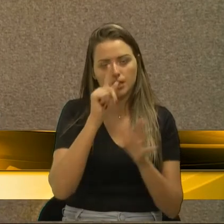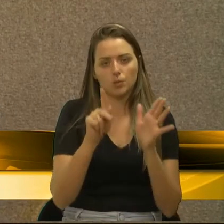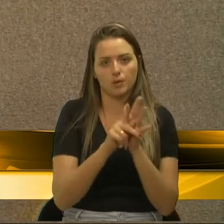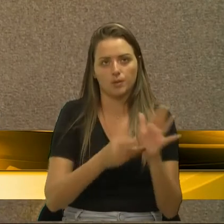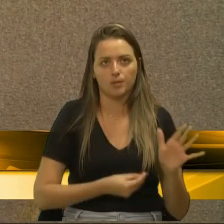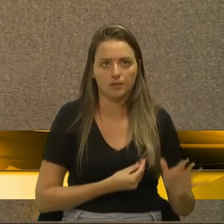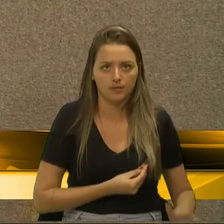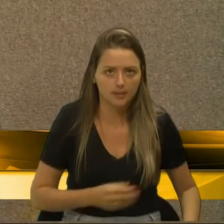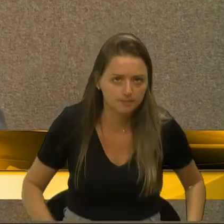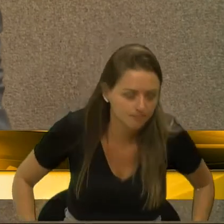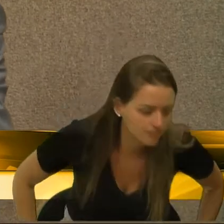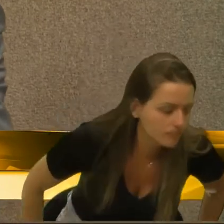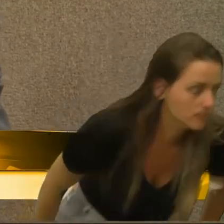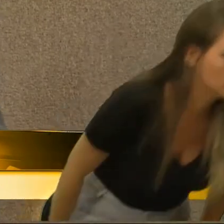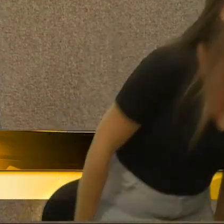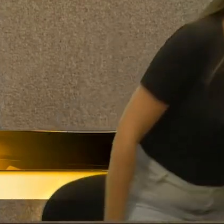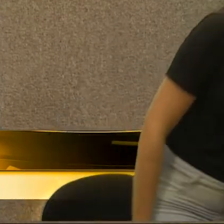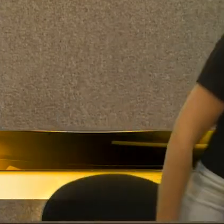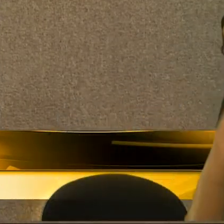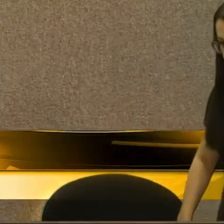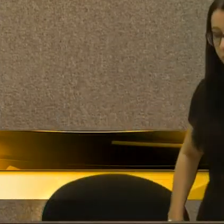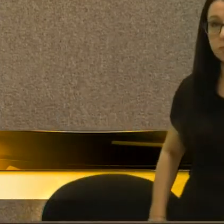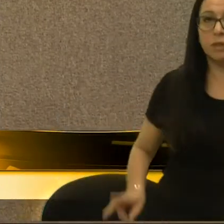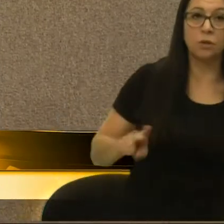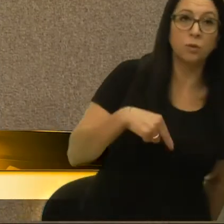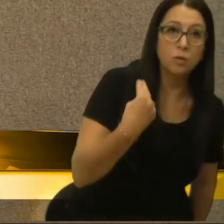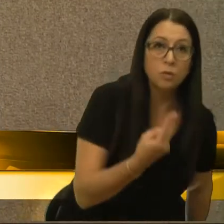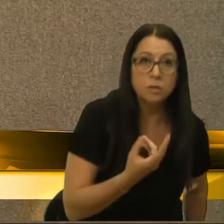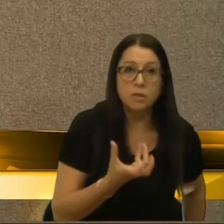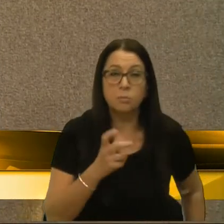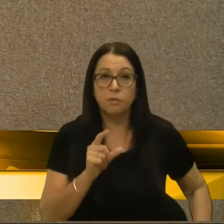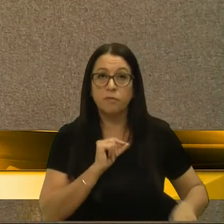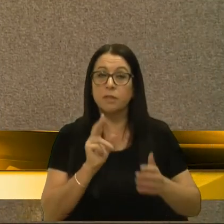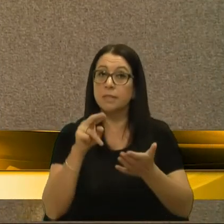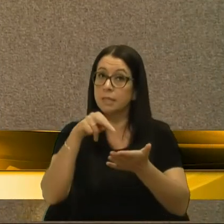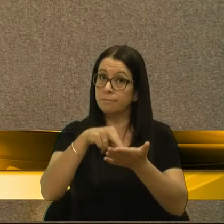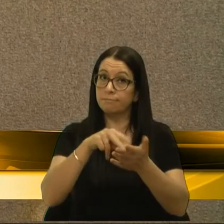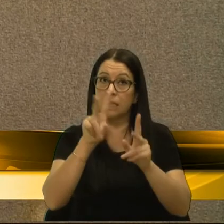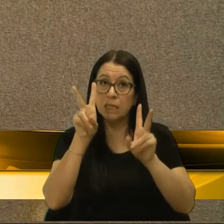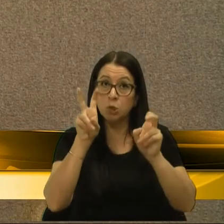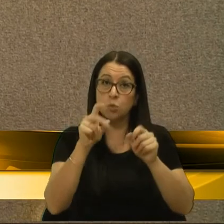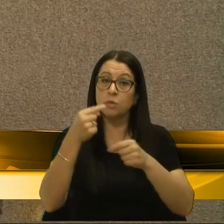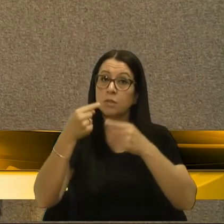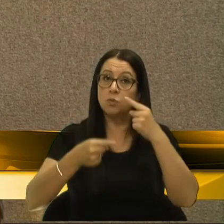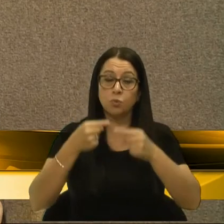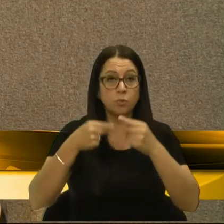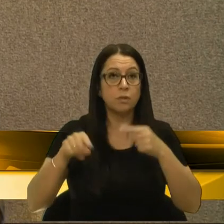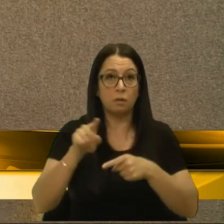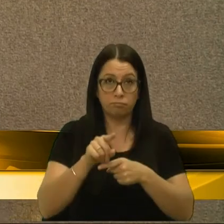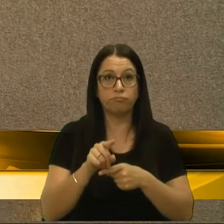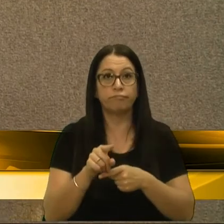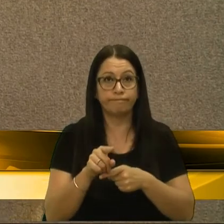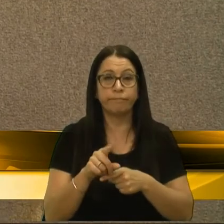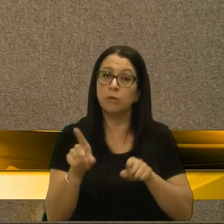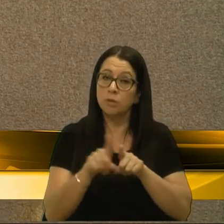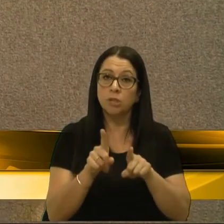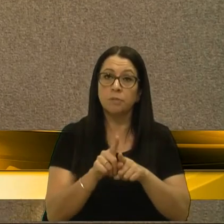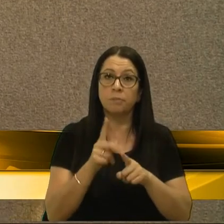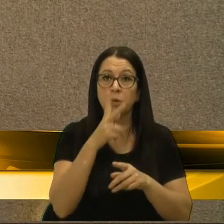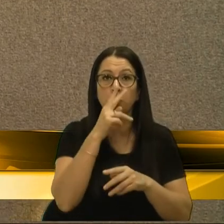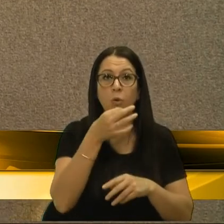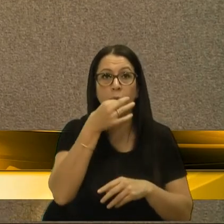própria vida. Então, nós queremos trazer essa realidade, esse assunto, essa discussão e também